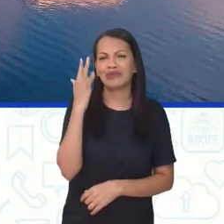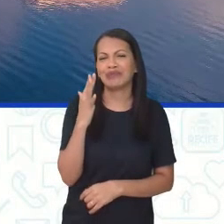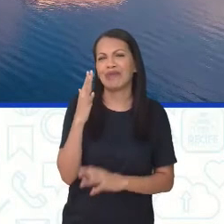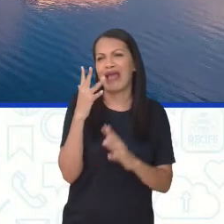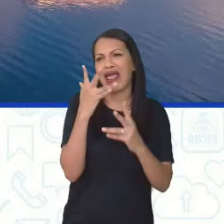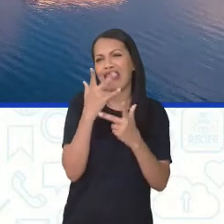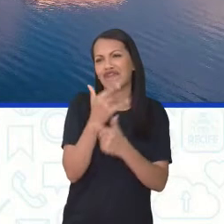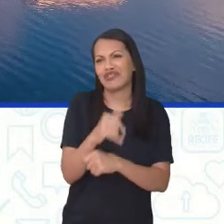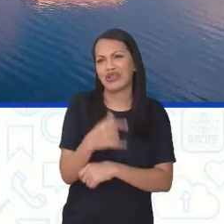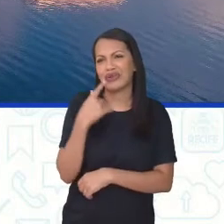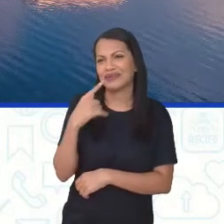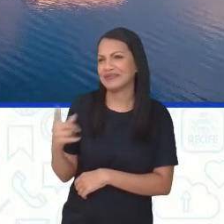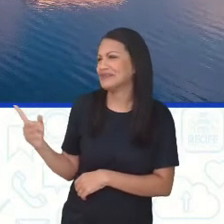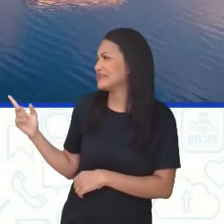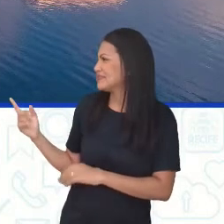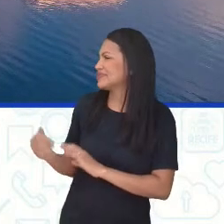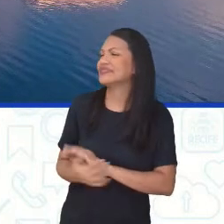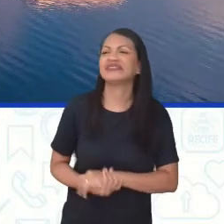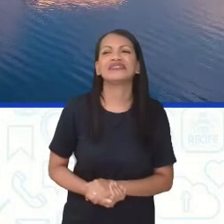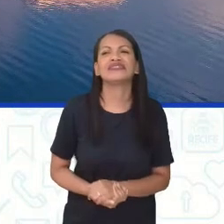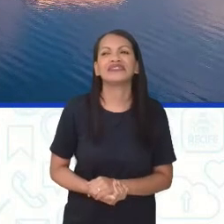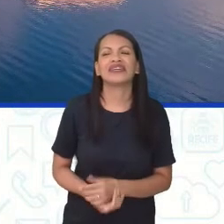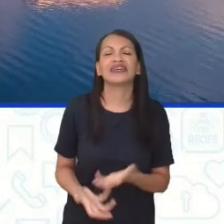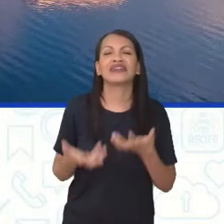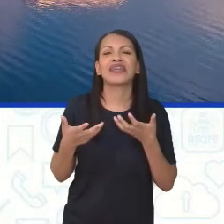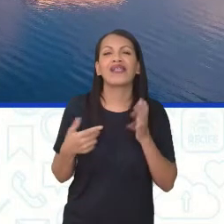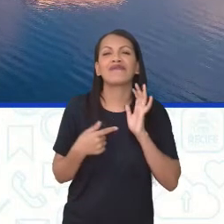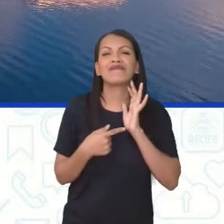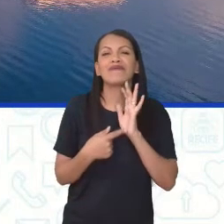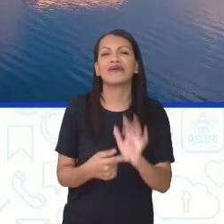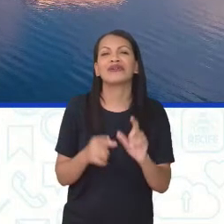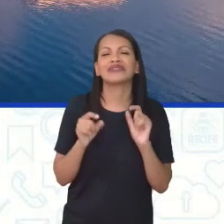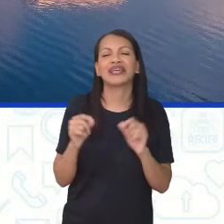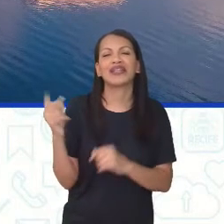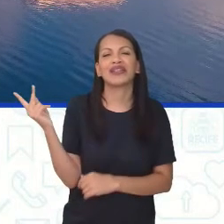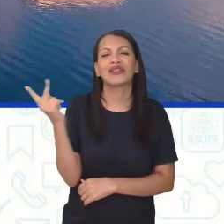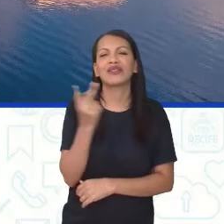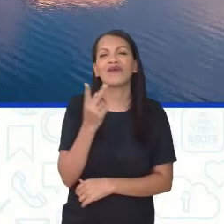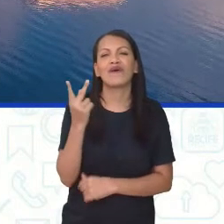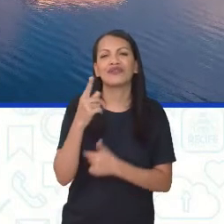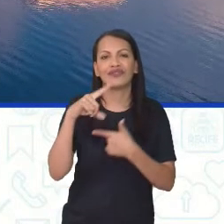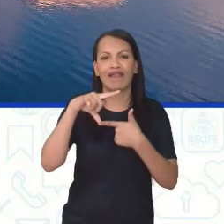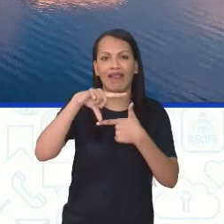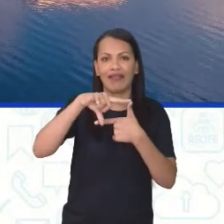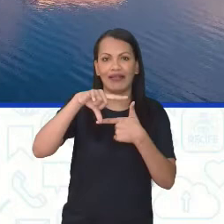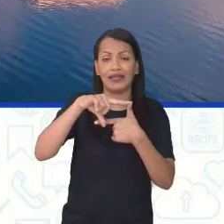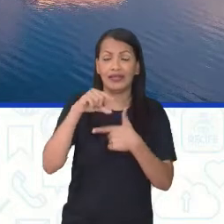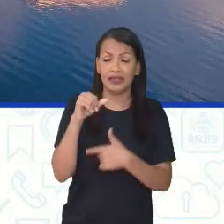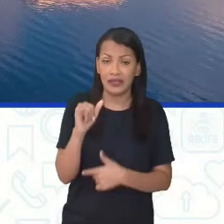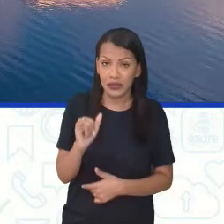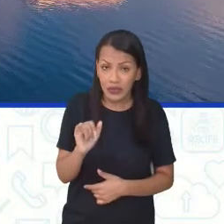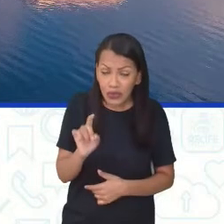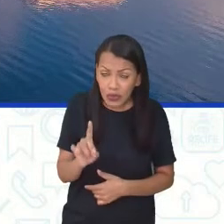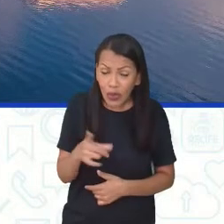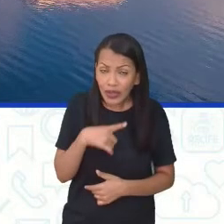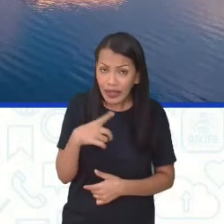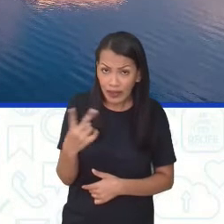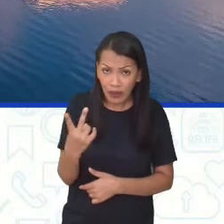maravilhosa. Eu destaquei aí 2 retângulos. Só tem 2?